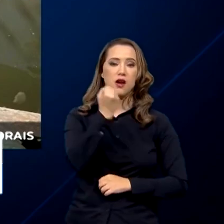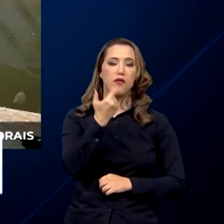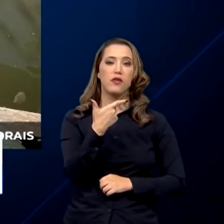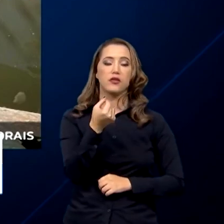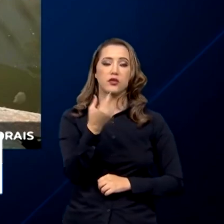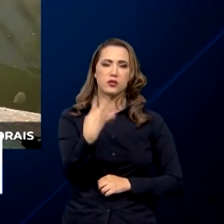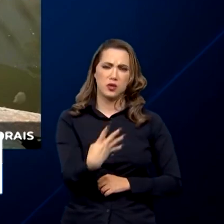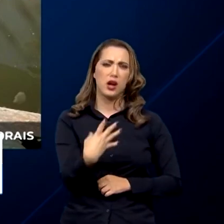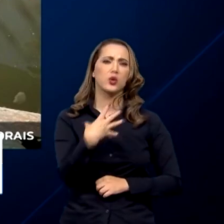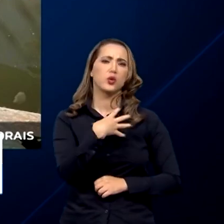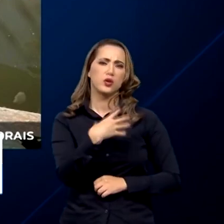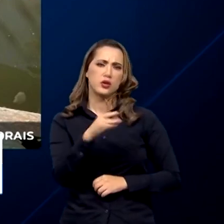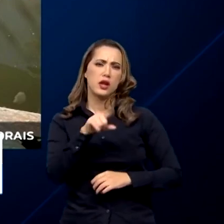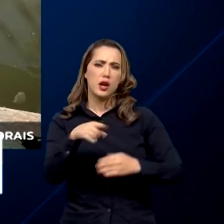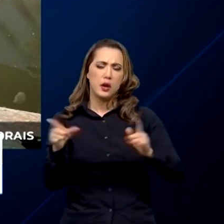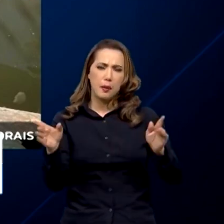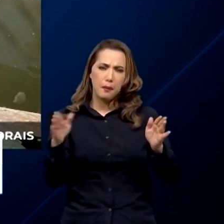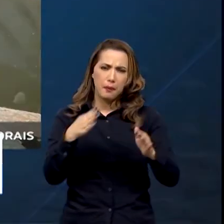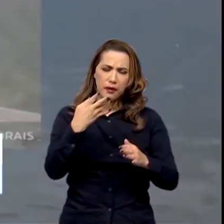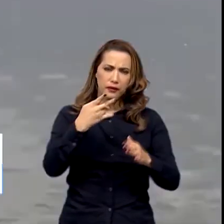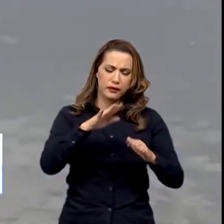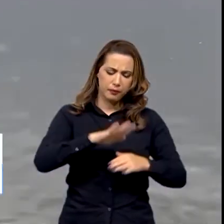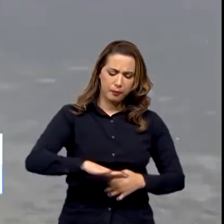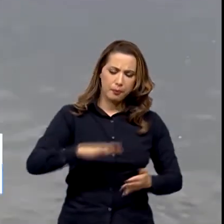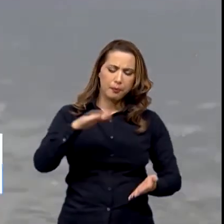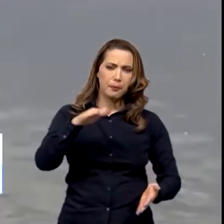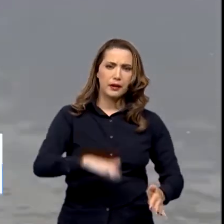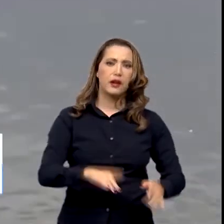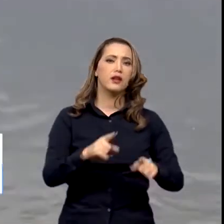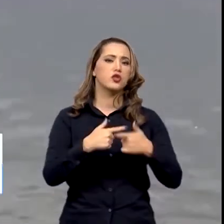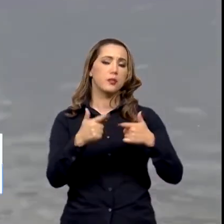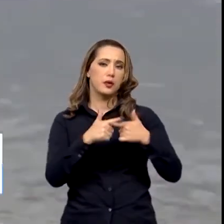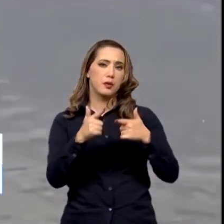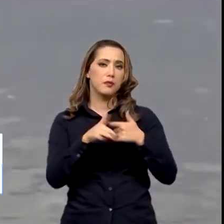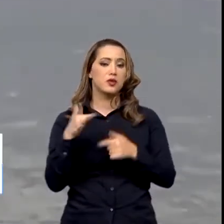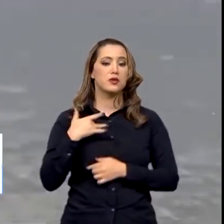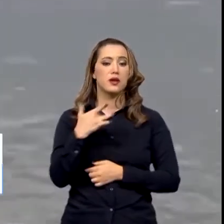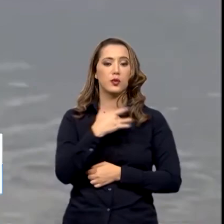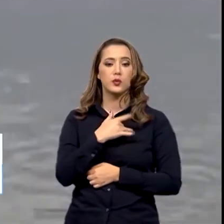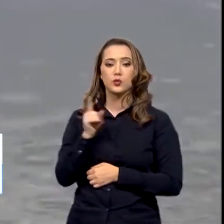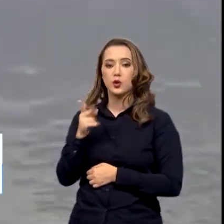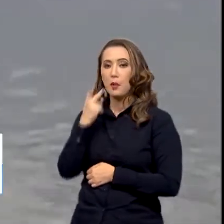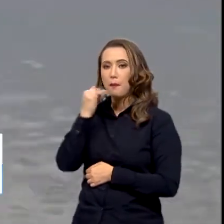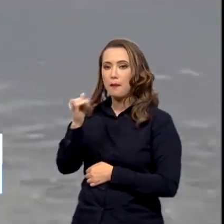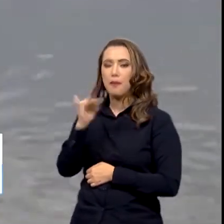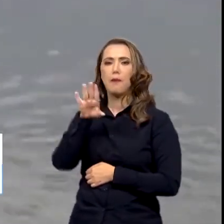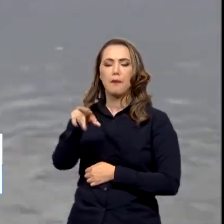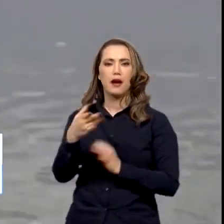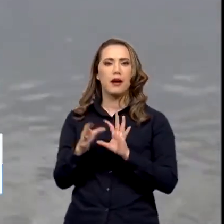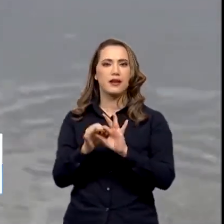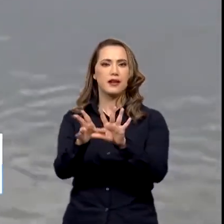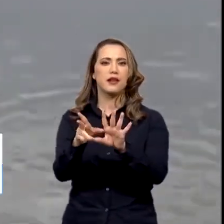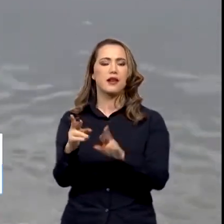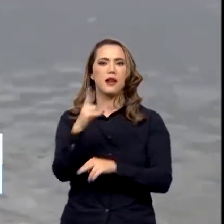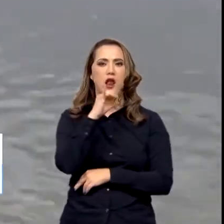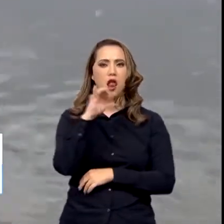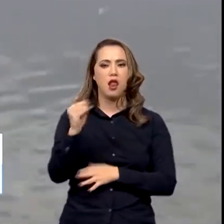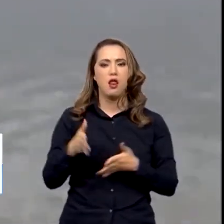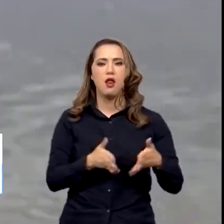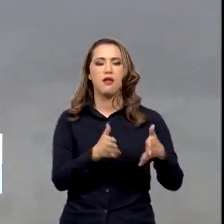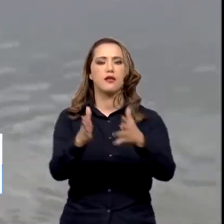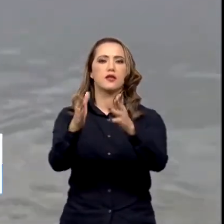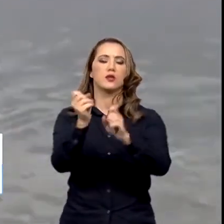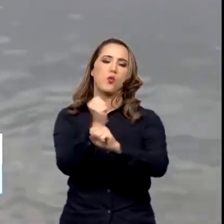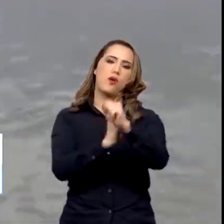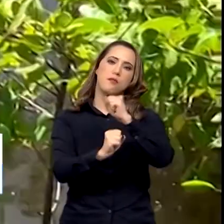ainda filhote e com problemas de saúde. Já o pai se chama Raimundo e foi solto no rio Tatuamunha em novembro